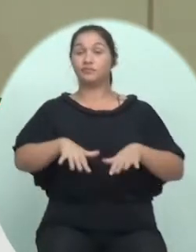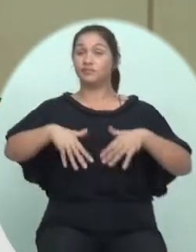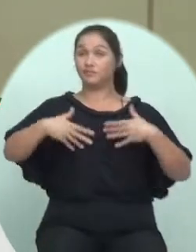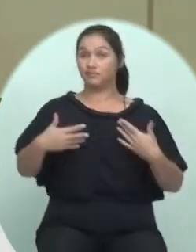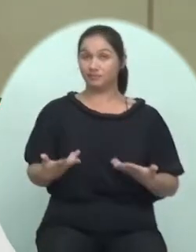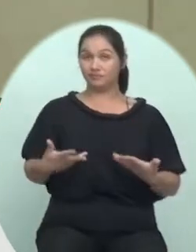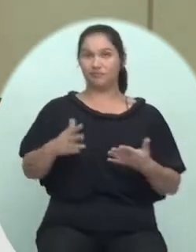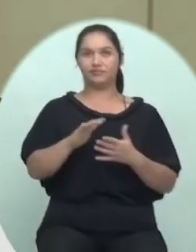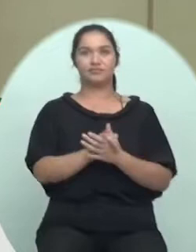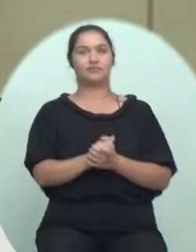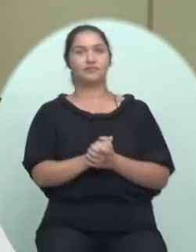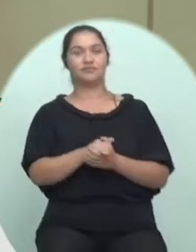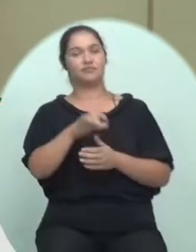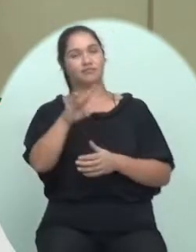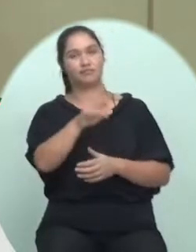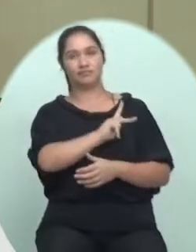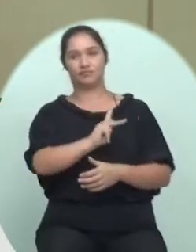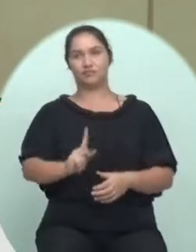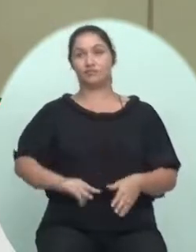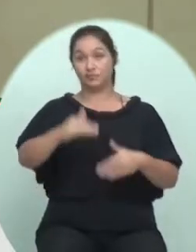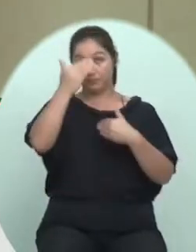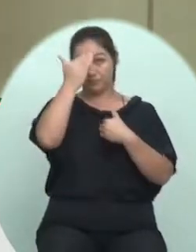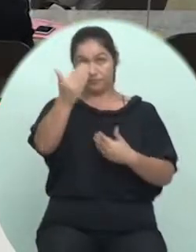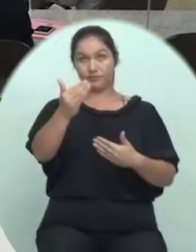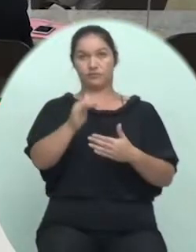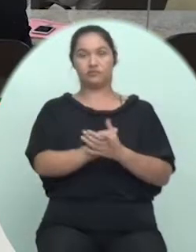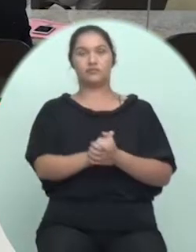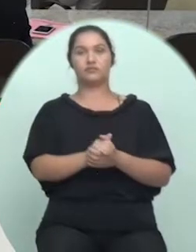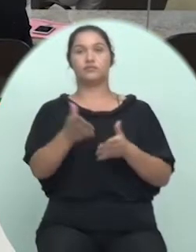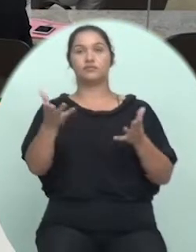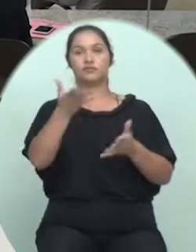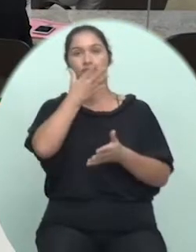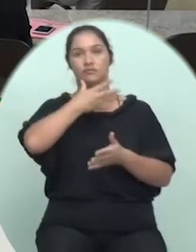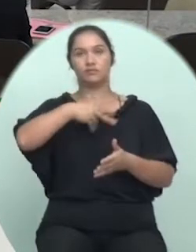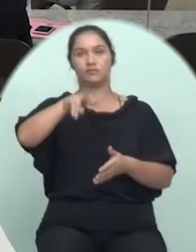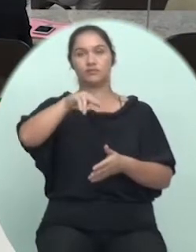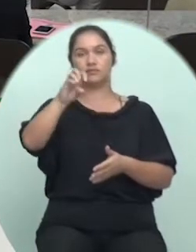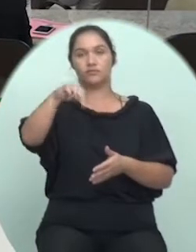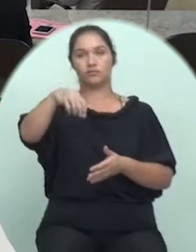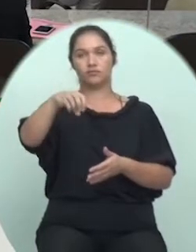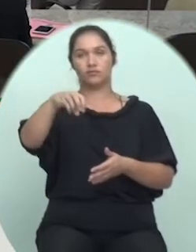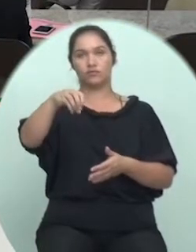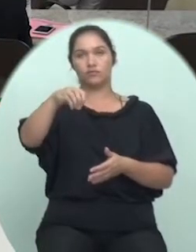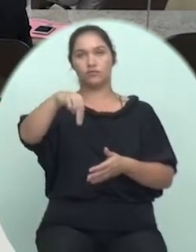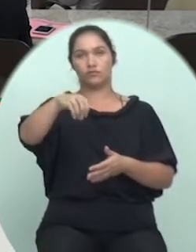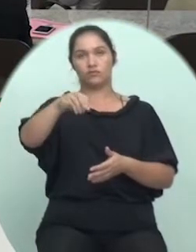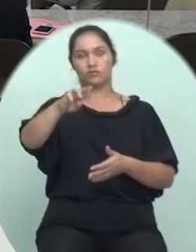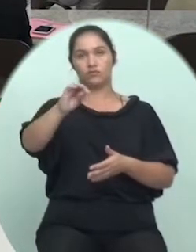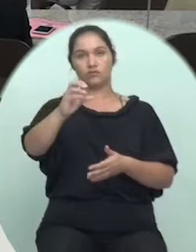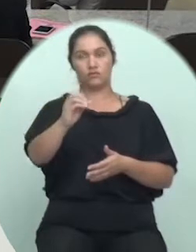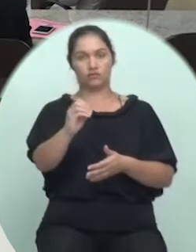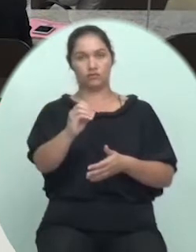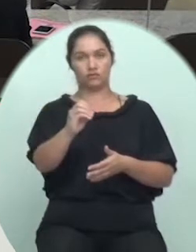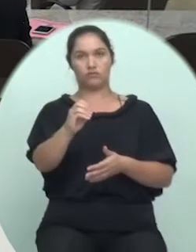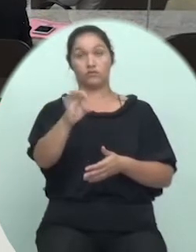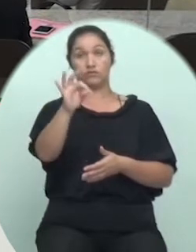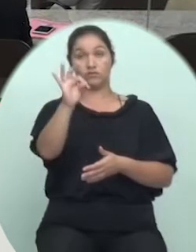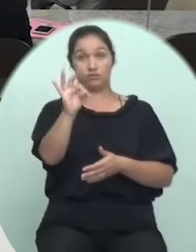em nosso município. É isso, senhor presidente. Obrigado. Com a palavra, o vereador Ademir Honorato. Vossa Excelência dispõe de